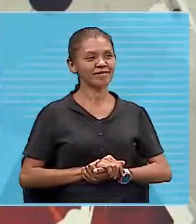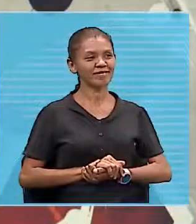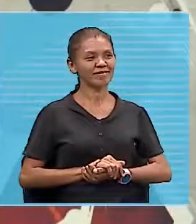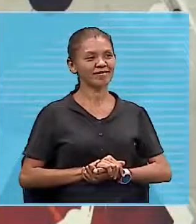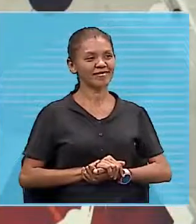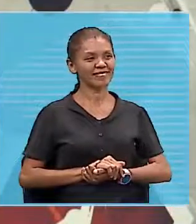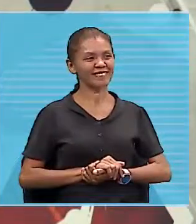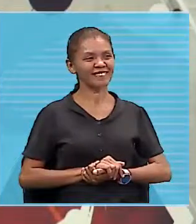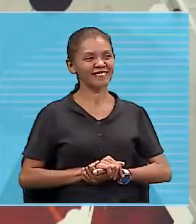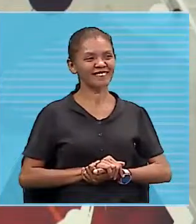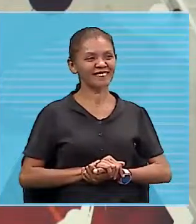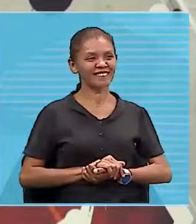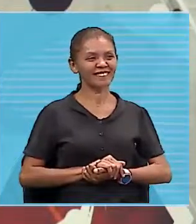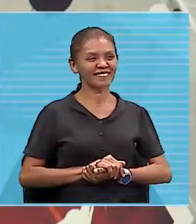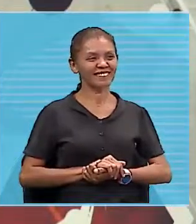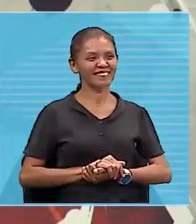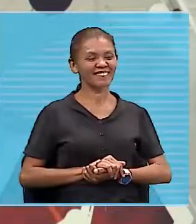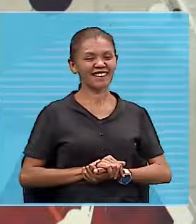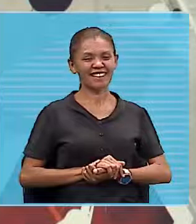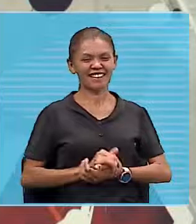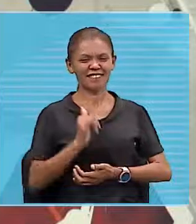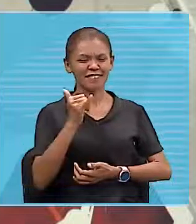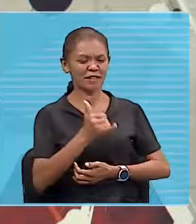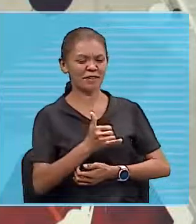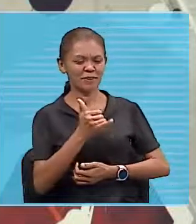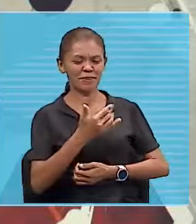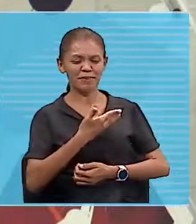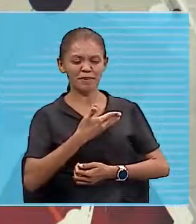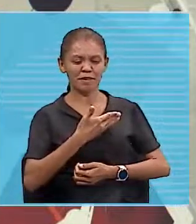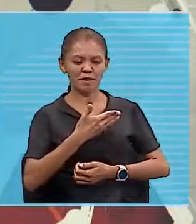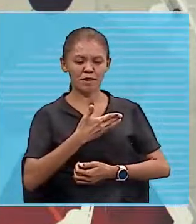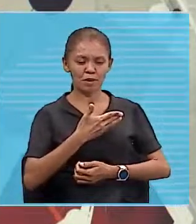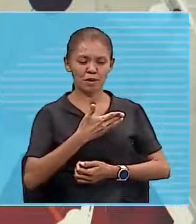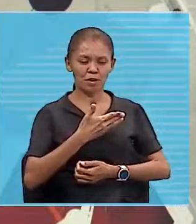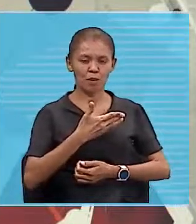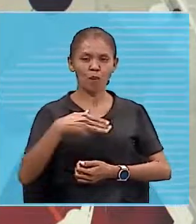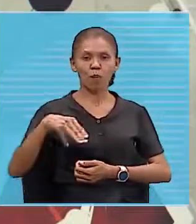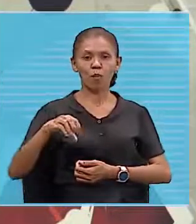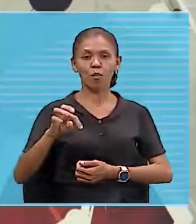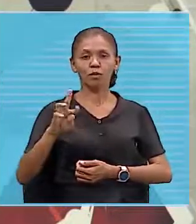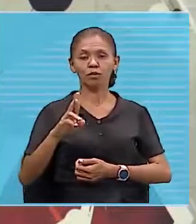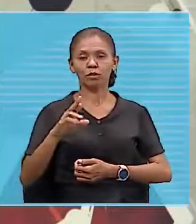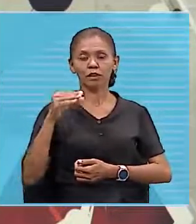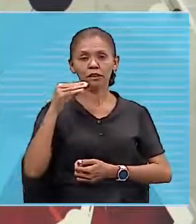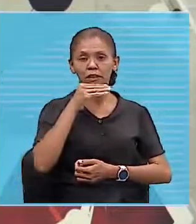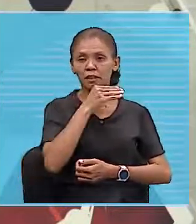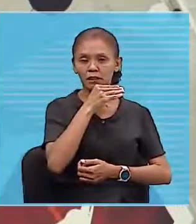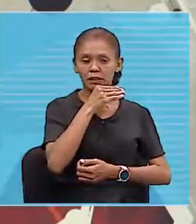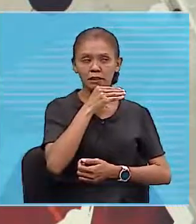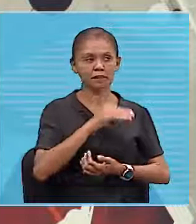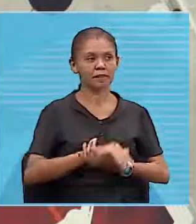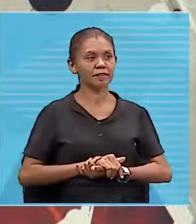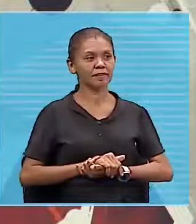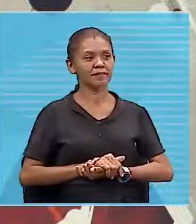o carro do motor do carro tá quente esse carro ligou sozinho disse não mamãe ligou não tá bom